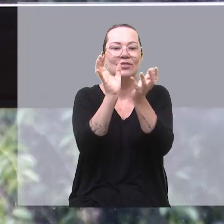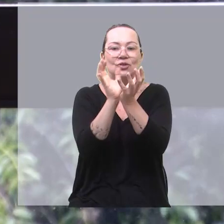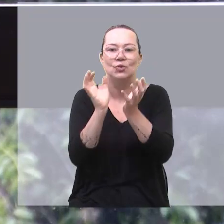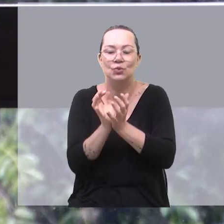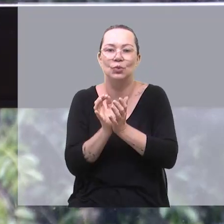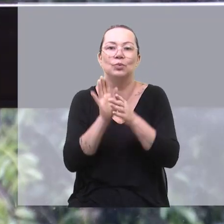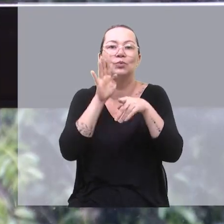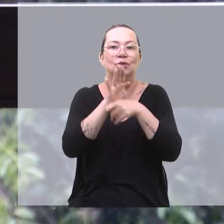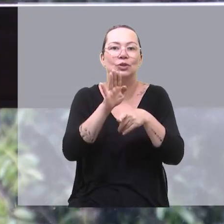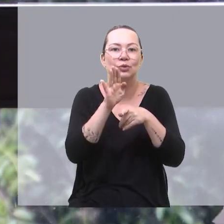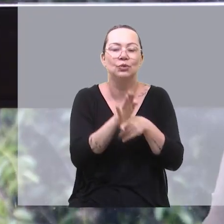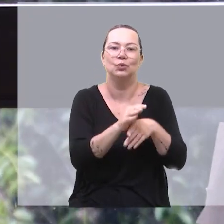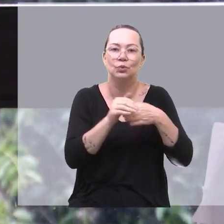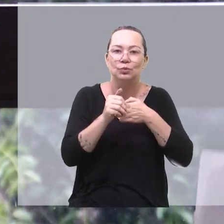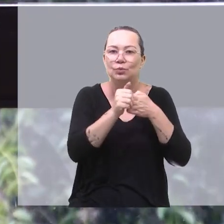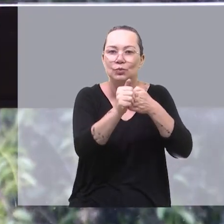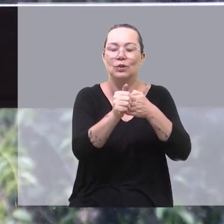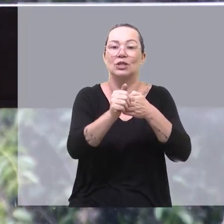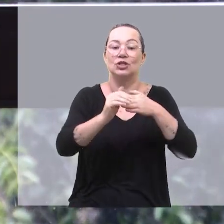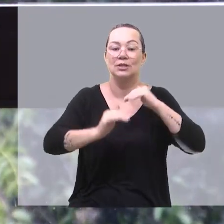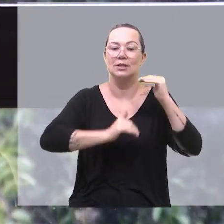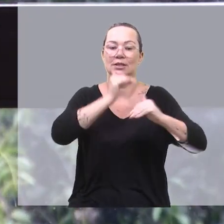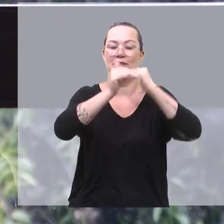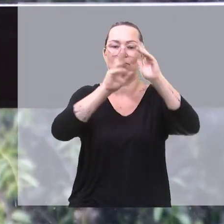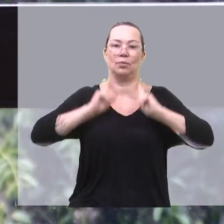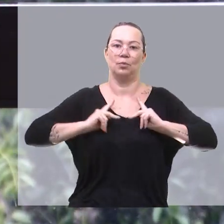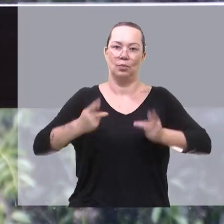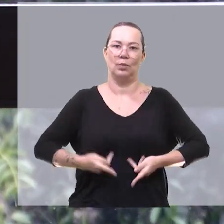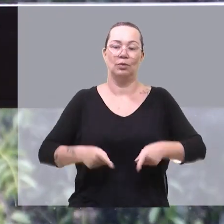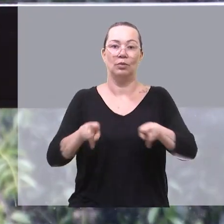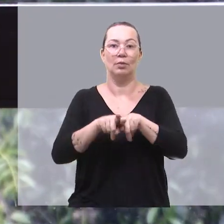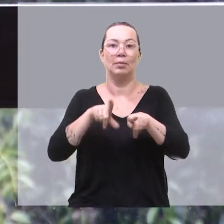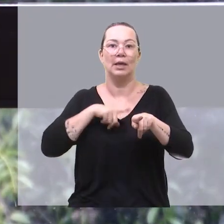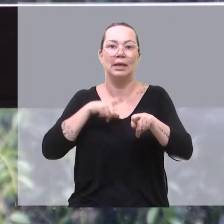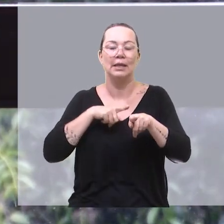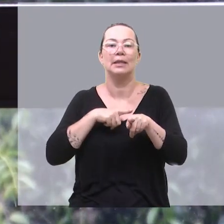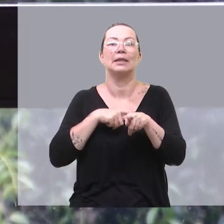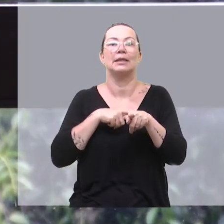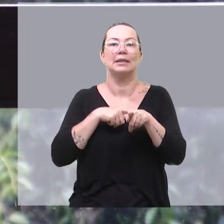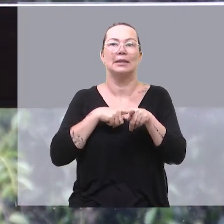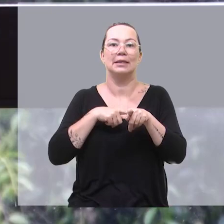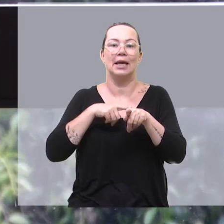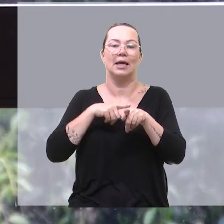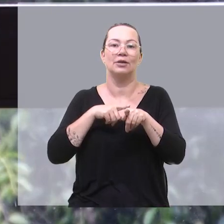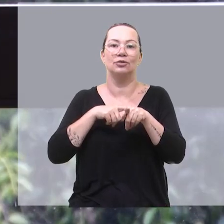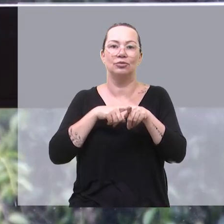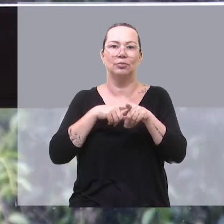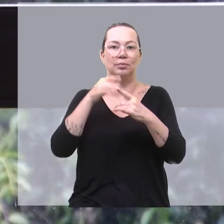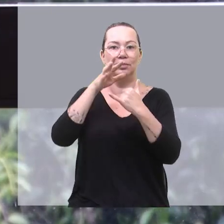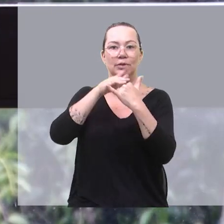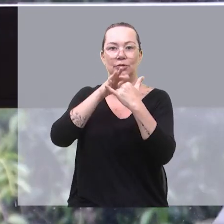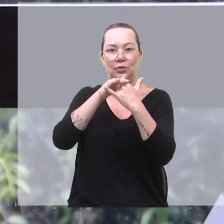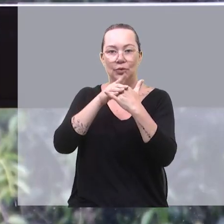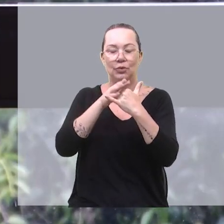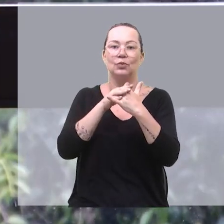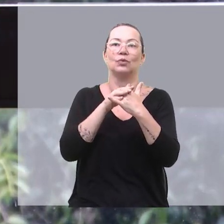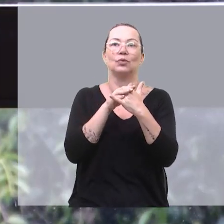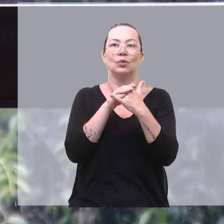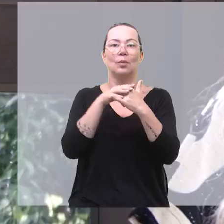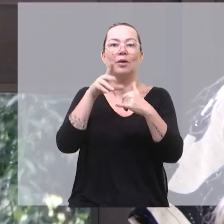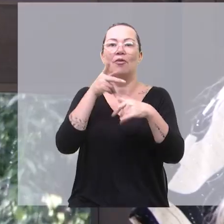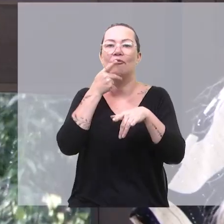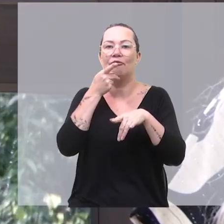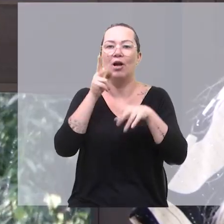e mentora de desenvolvimento humano. É criadora do canal Vialana Salatino no YouTube sobre o